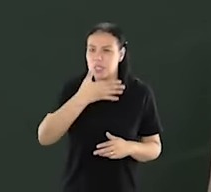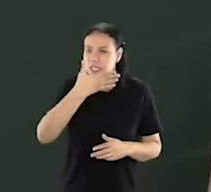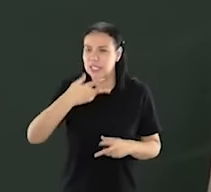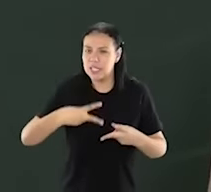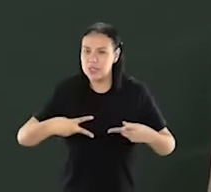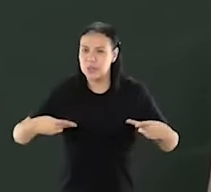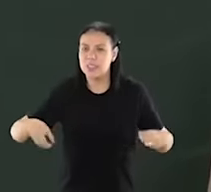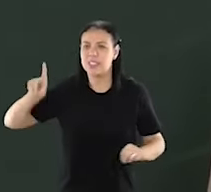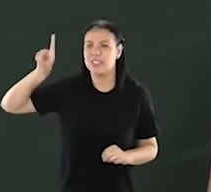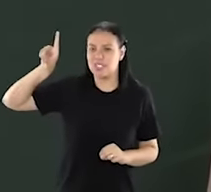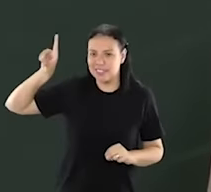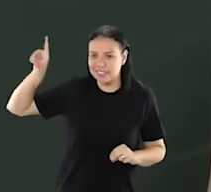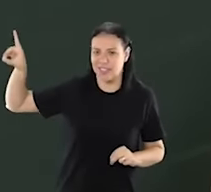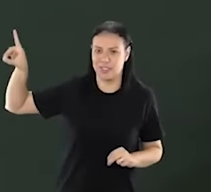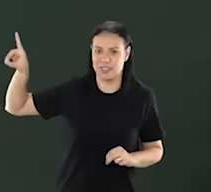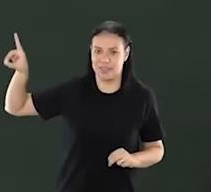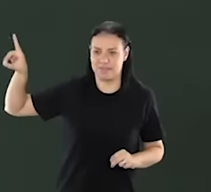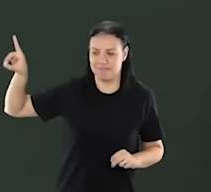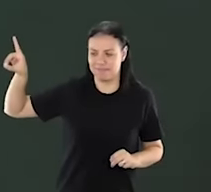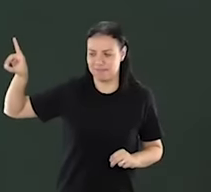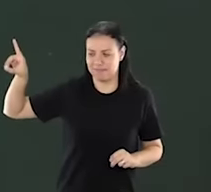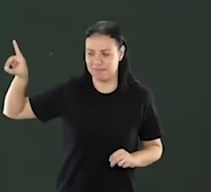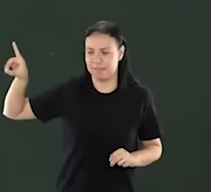fez para a memória sua.